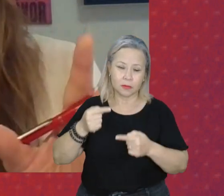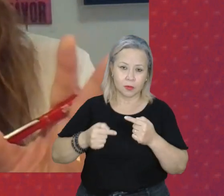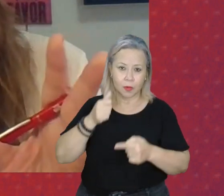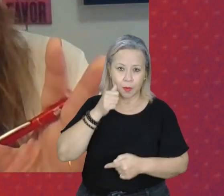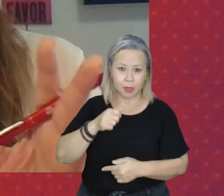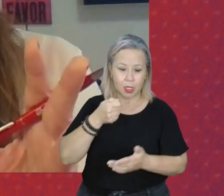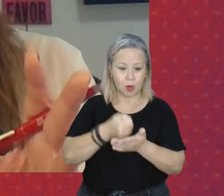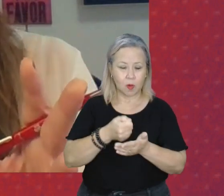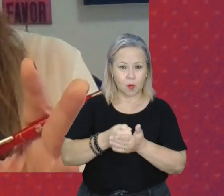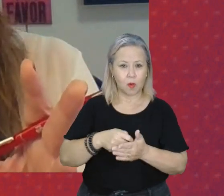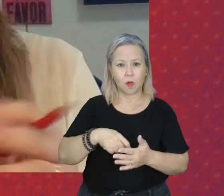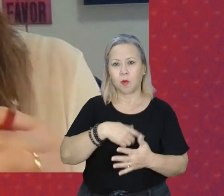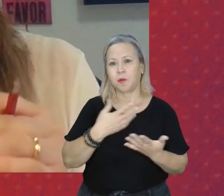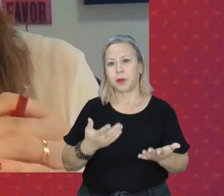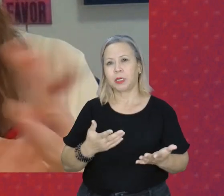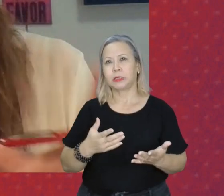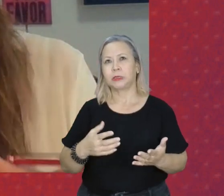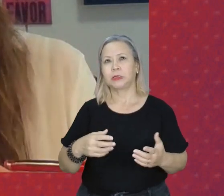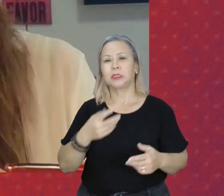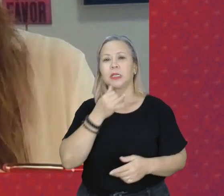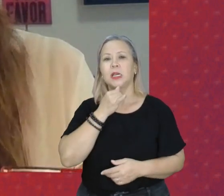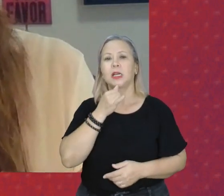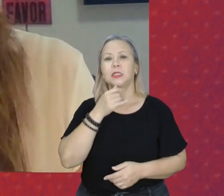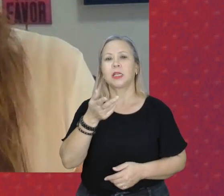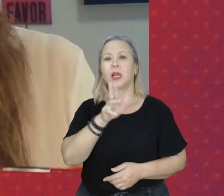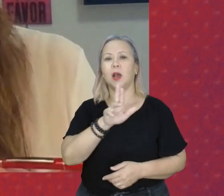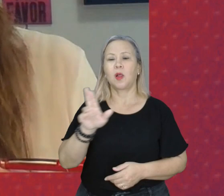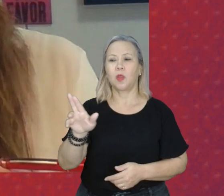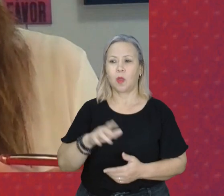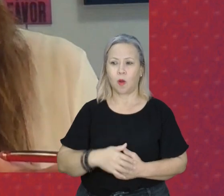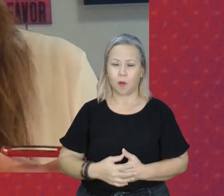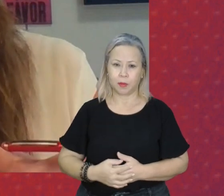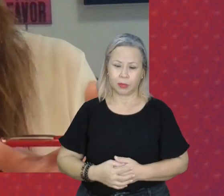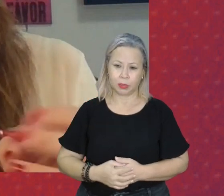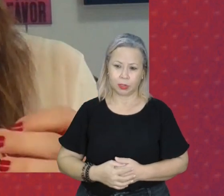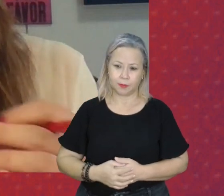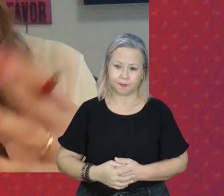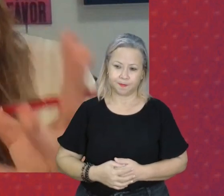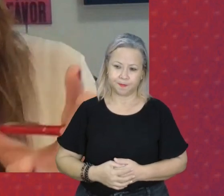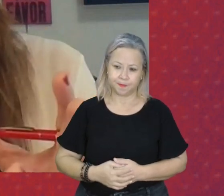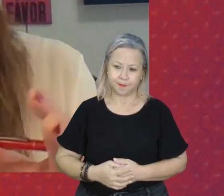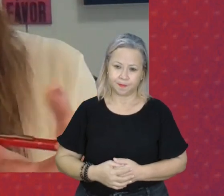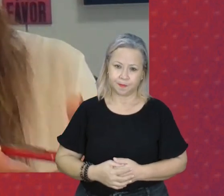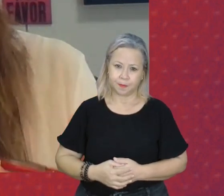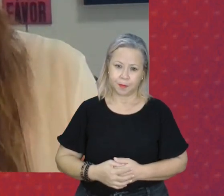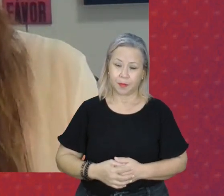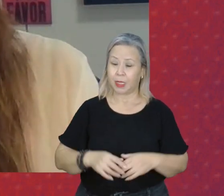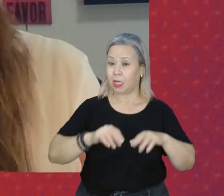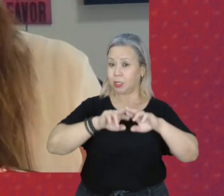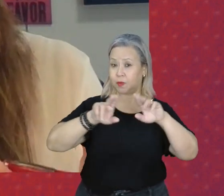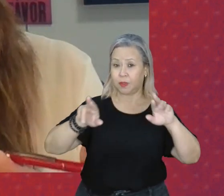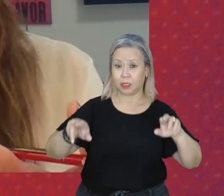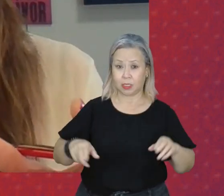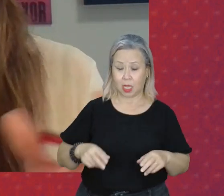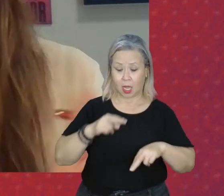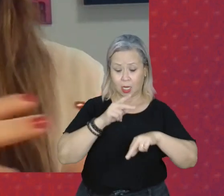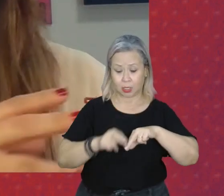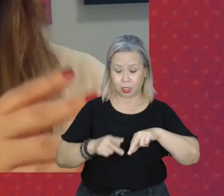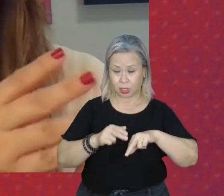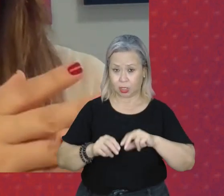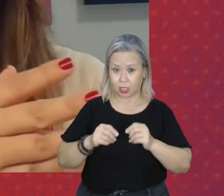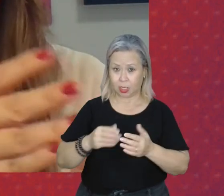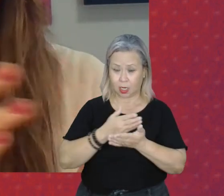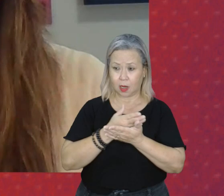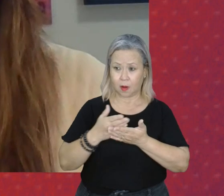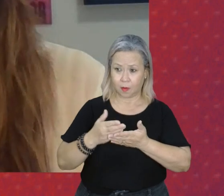cumprir um determinado X que eu chamo de compliance de diversidade, de gênero e diversidade, o partido que